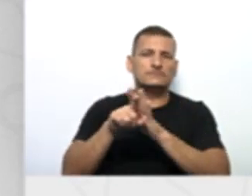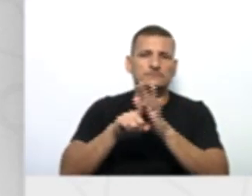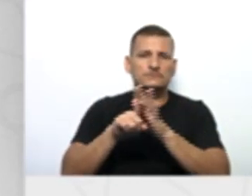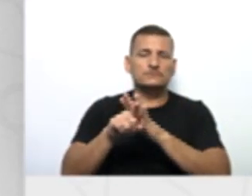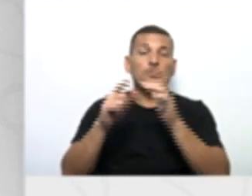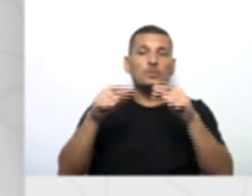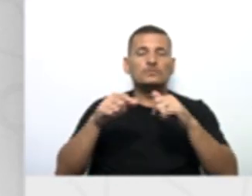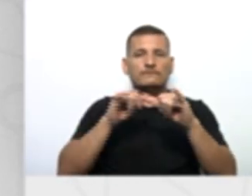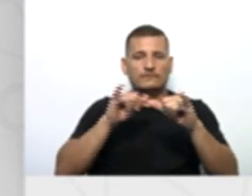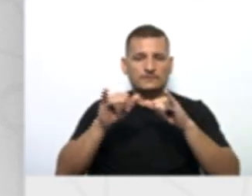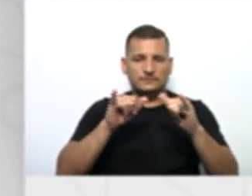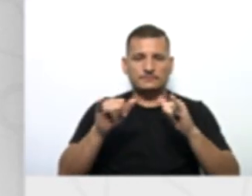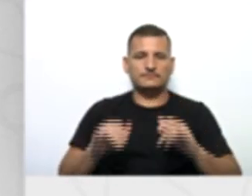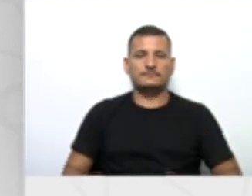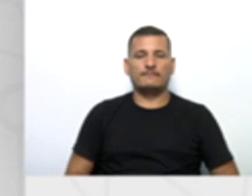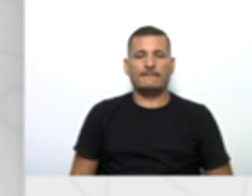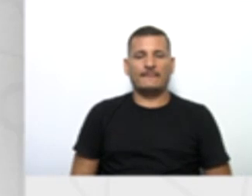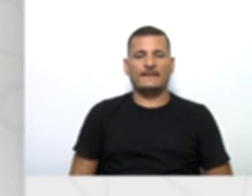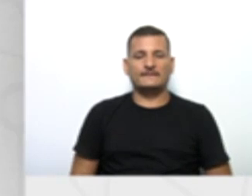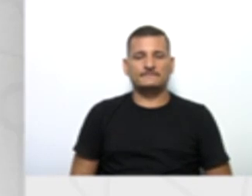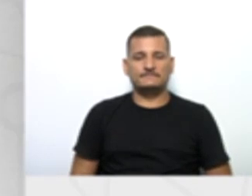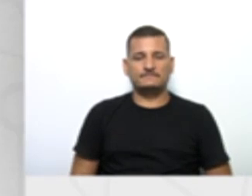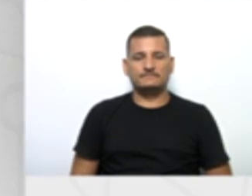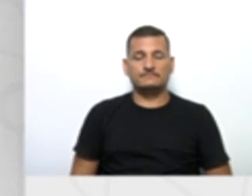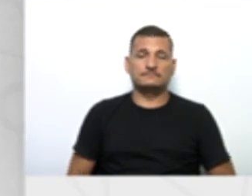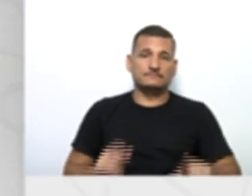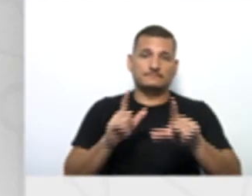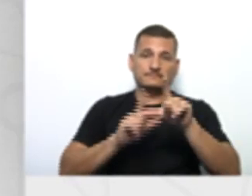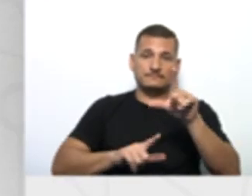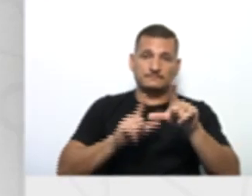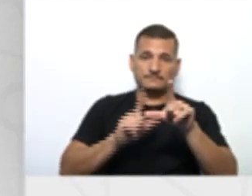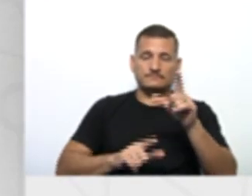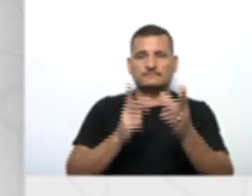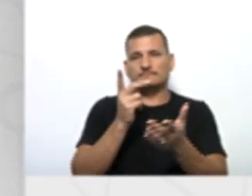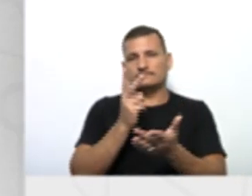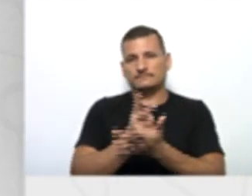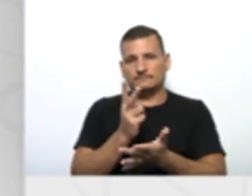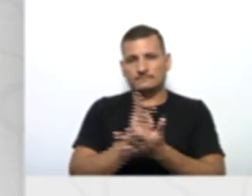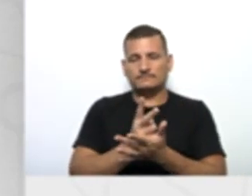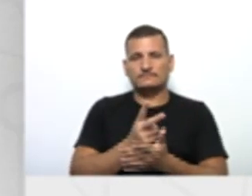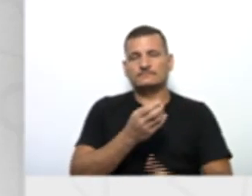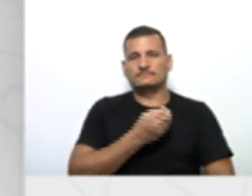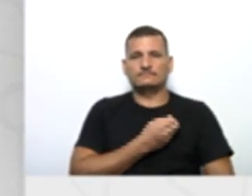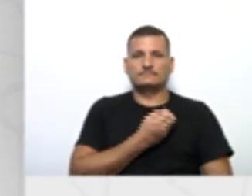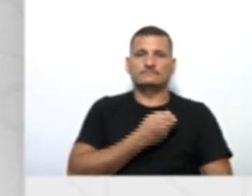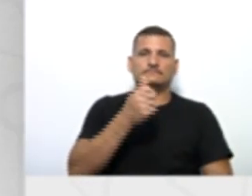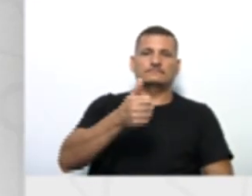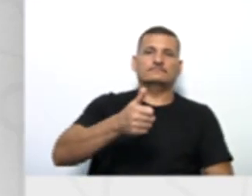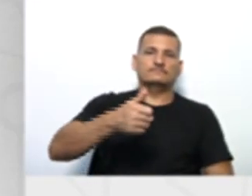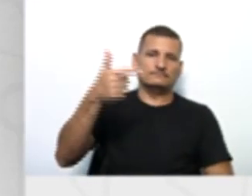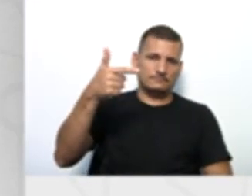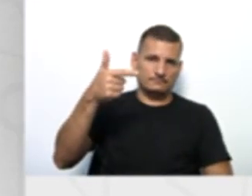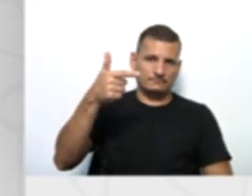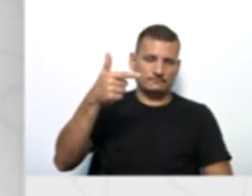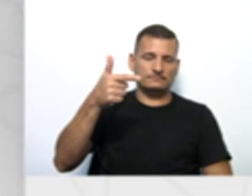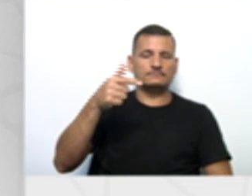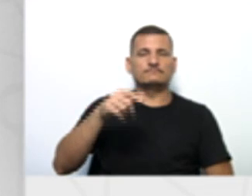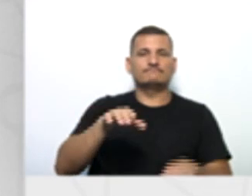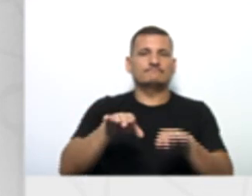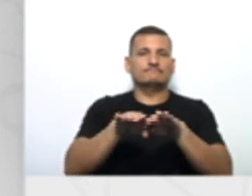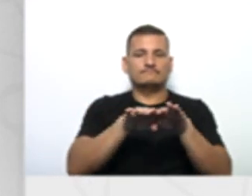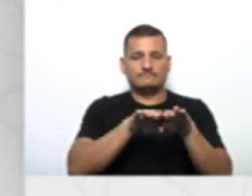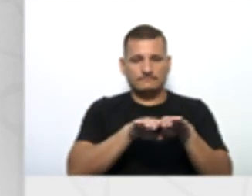a informação que eu preciso. A letra vai ser sempre no tamanho 12. Esse é o padrão.